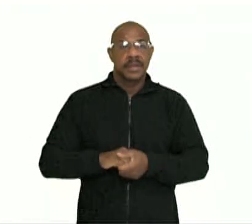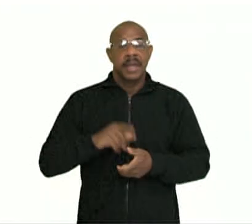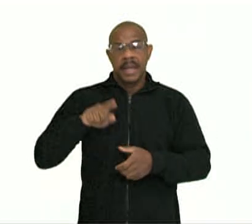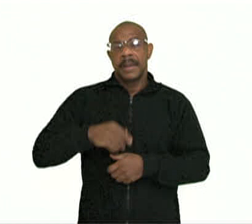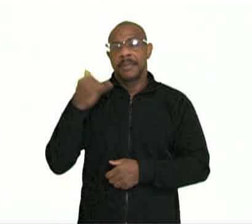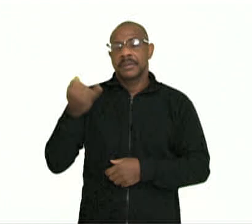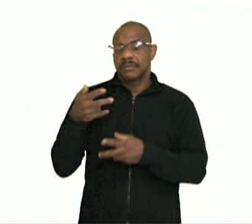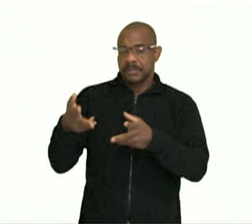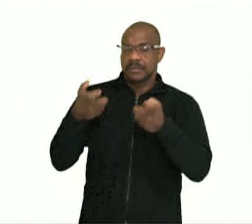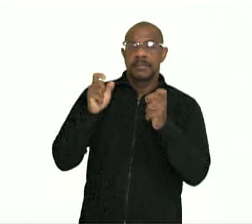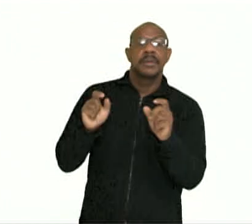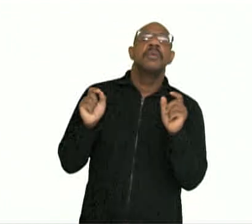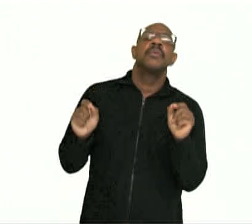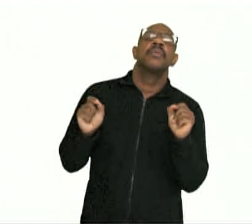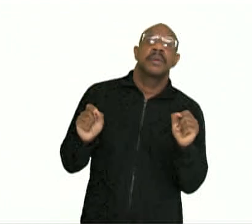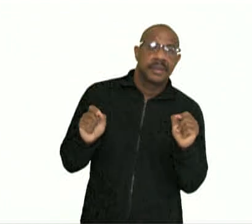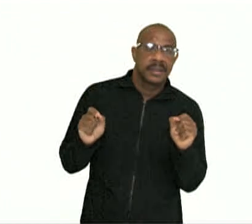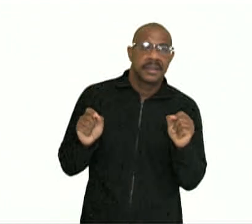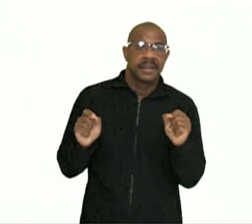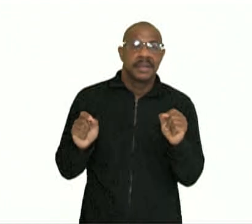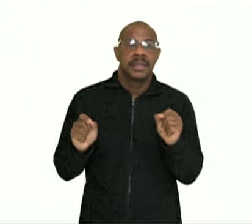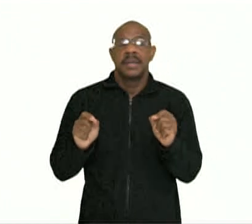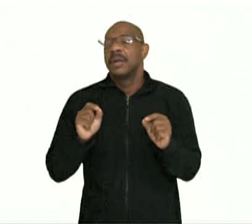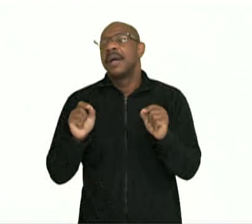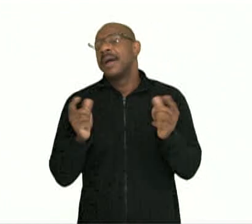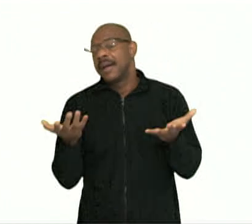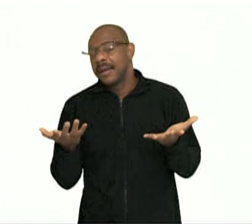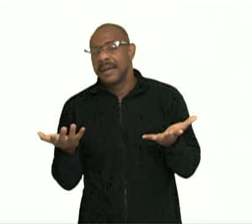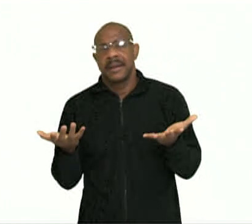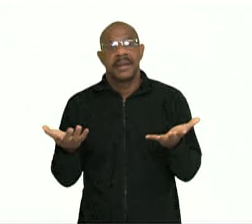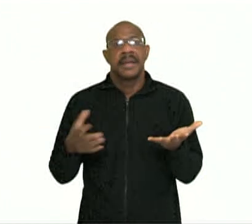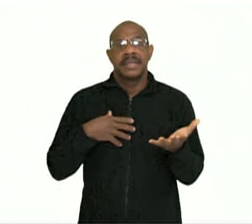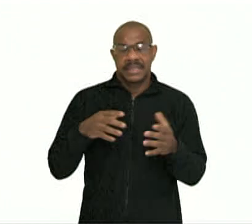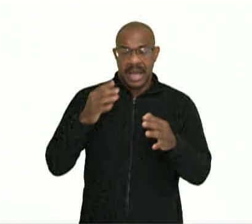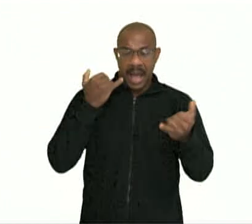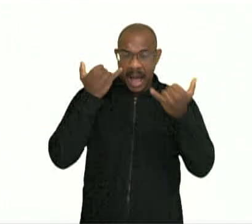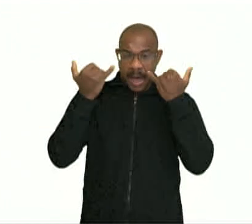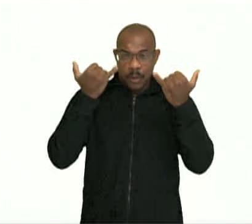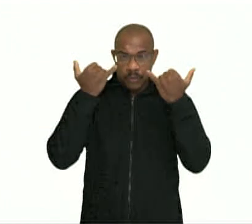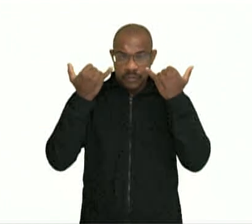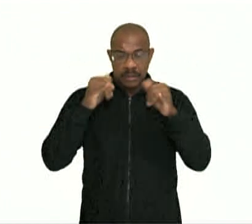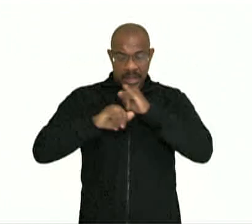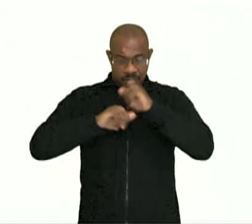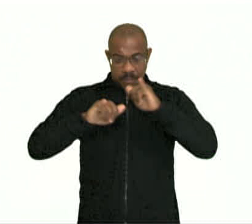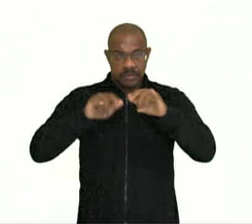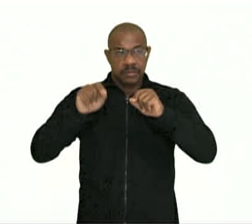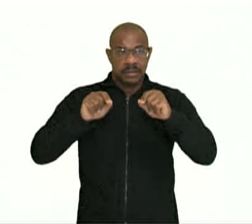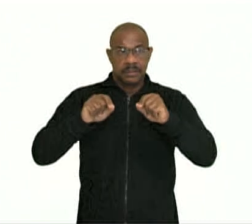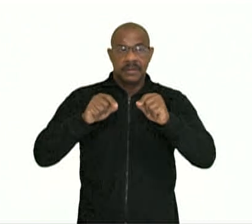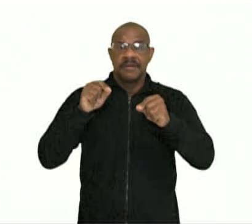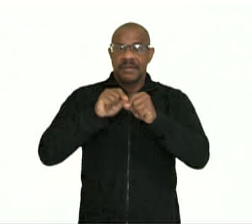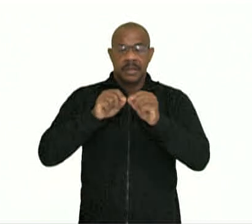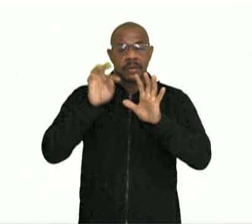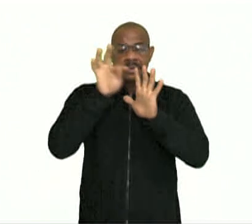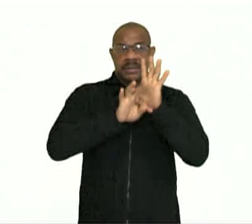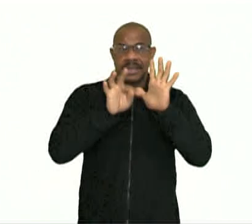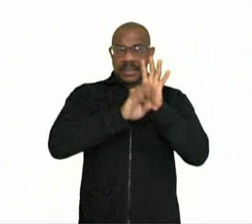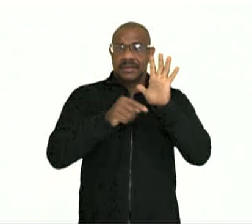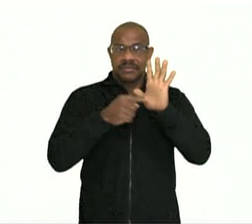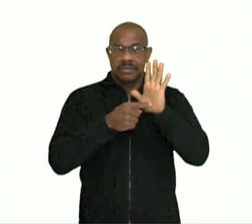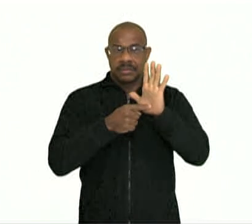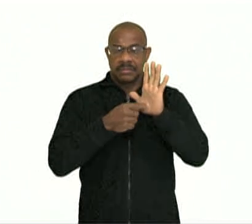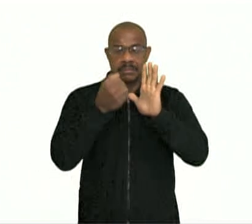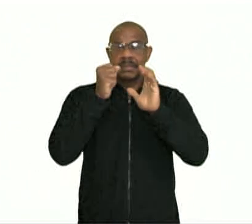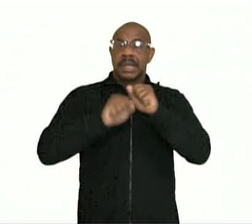importante perceber aqui a busca, né, que a notícia faz do quê? De ter um texto com